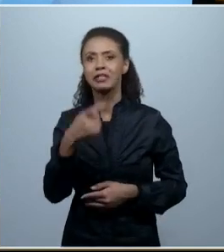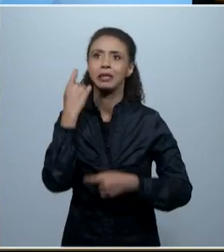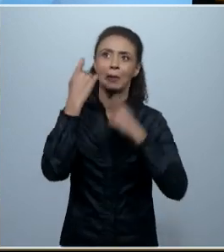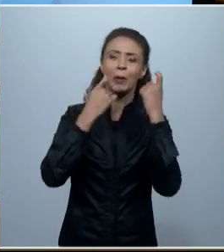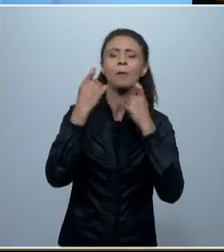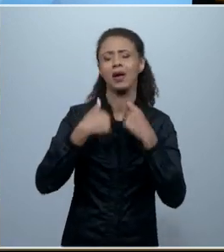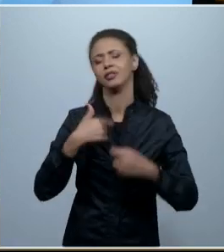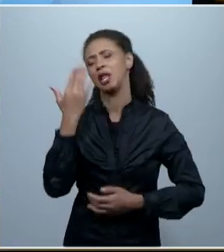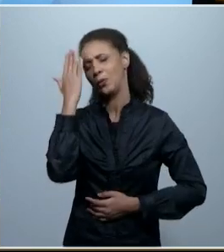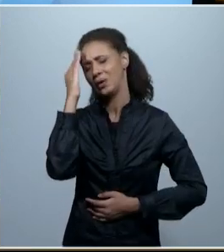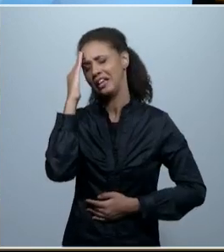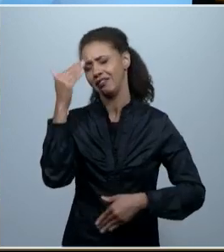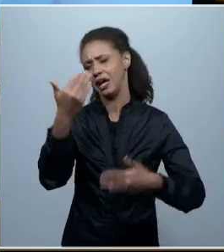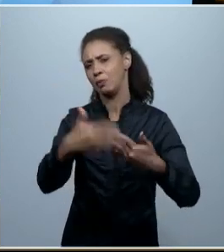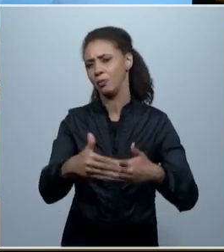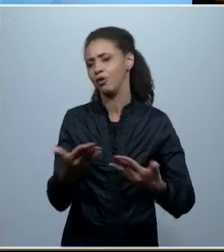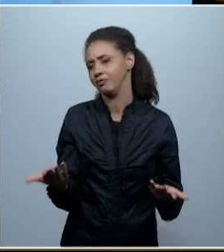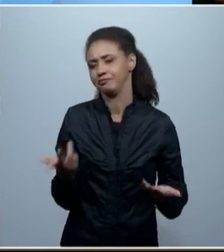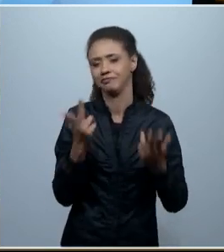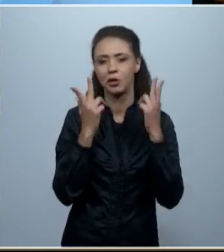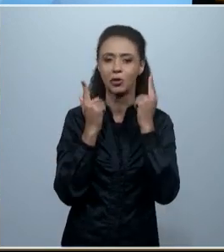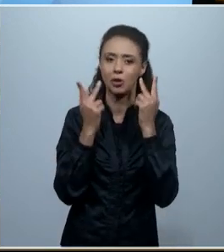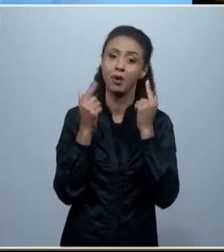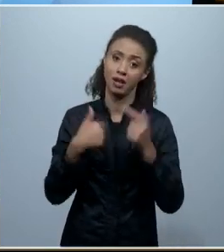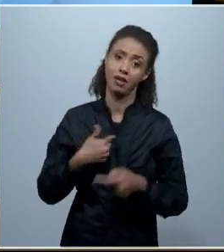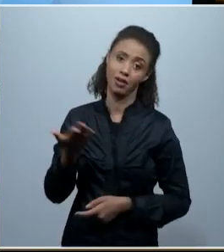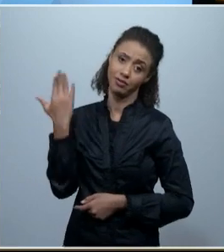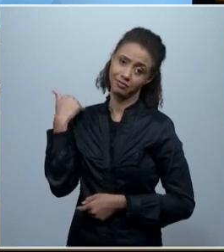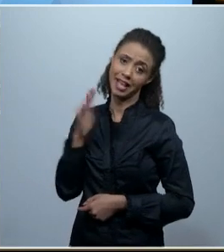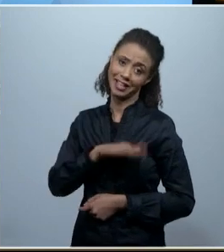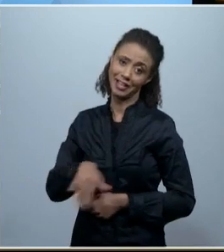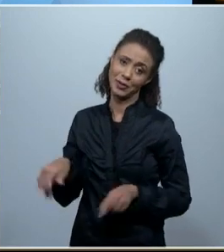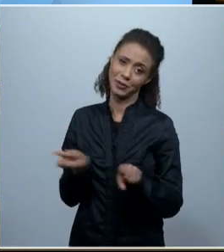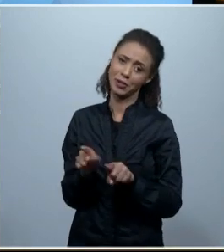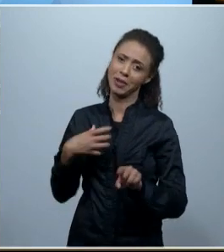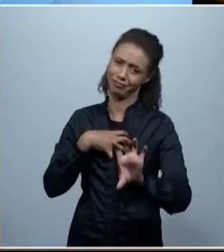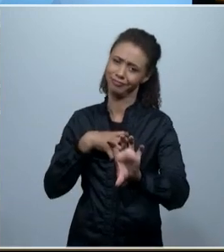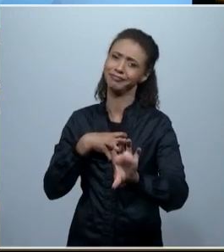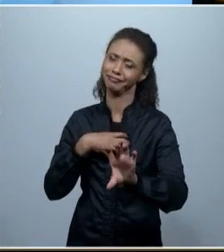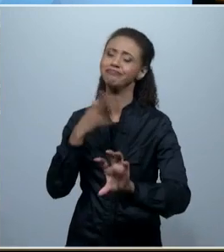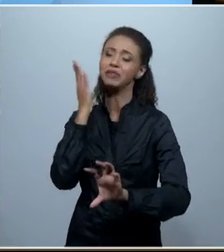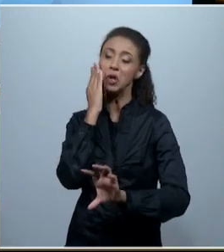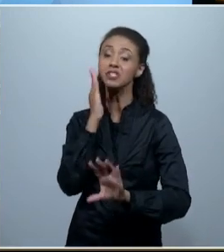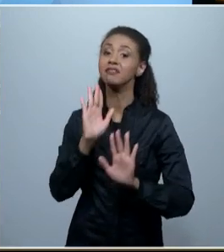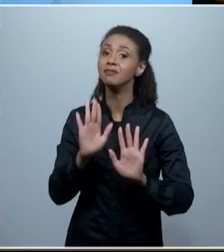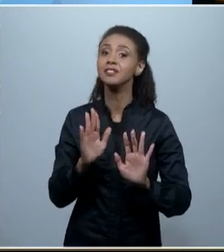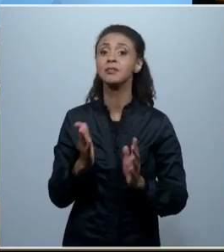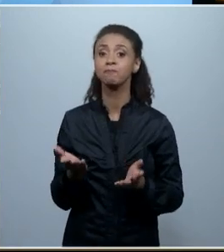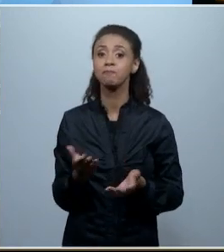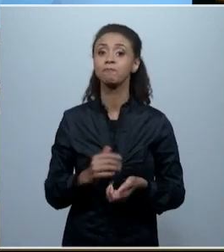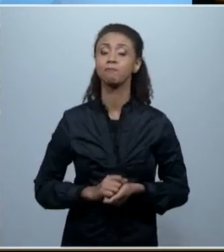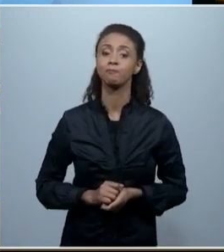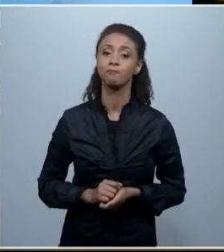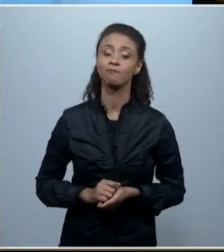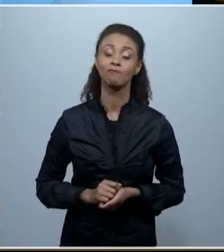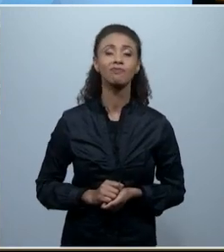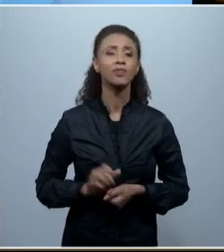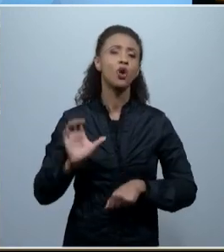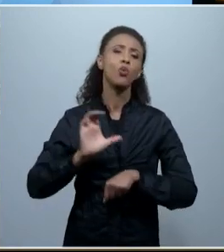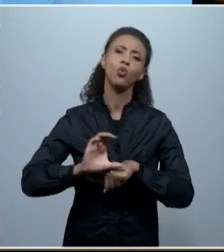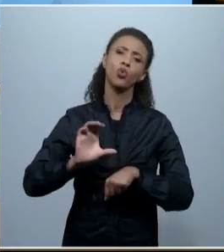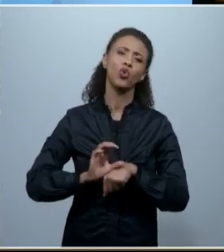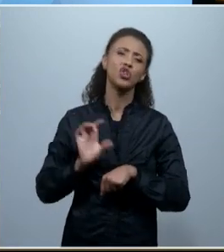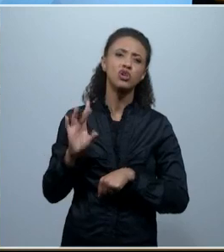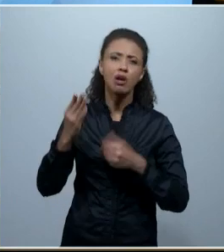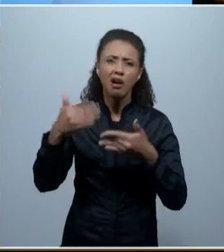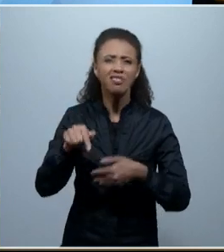perfeitamente isso é um fator de bom fui alunos sei como é mas o curso é muito mais do que